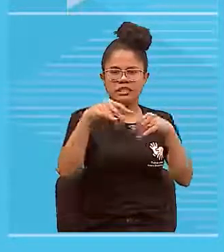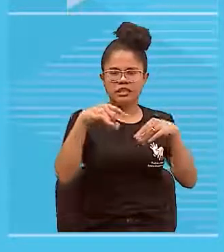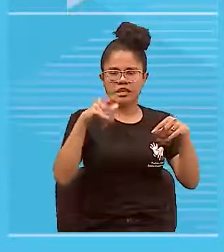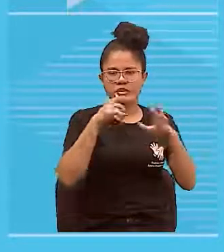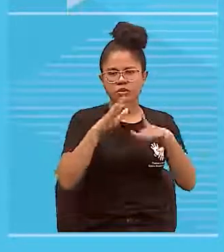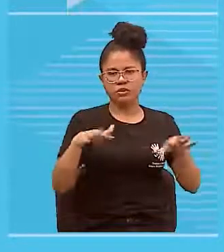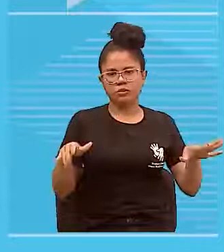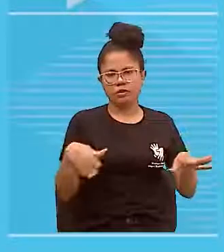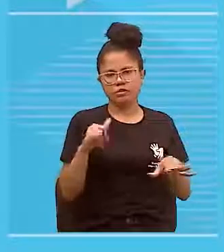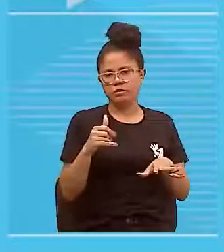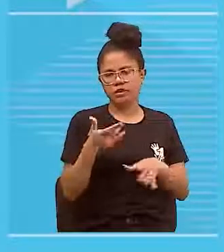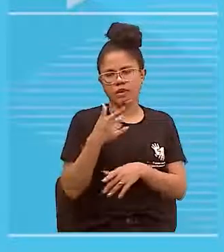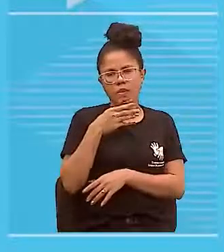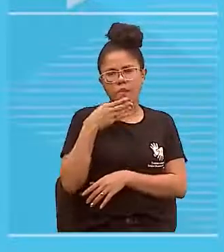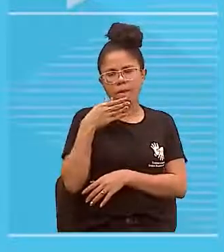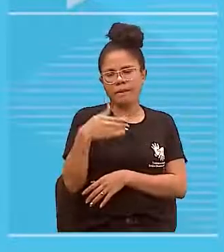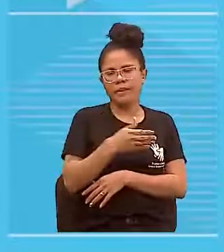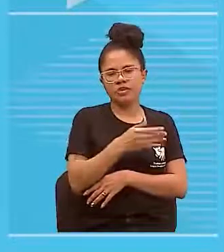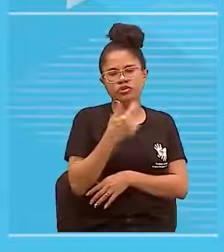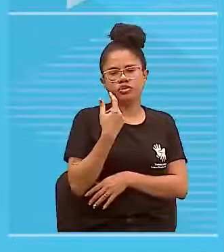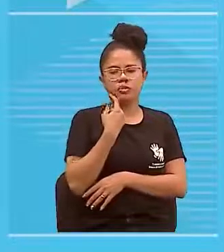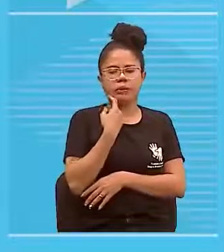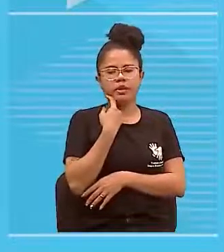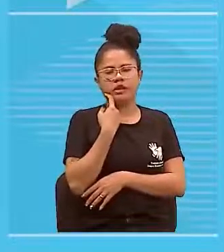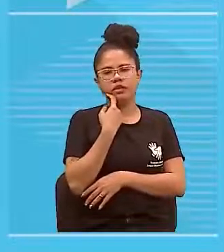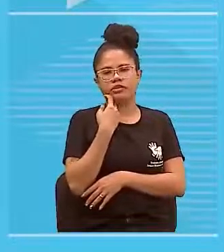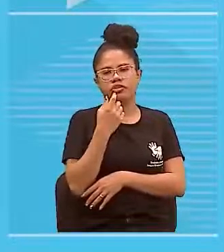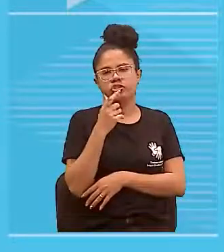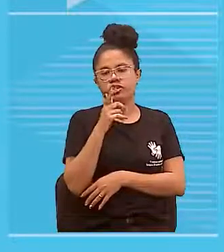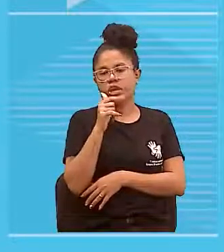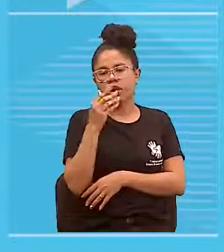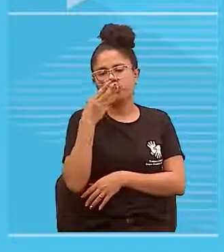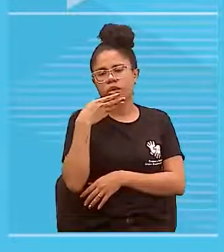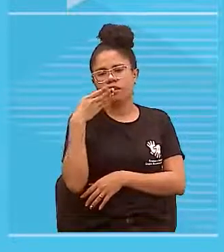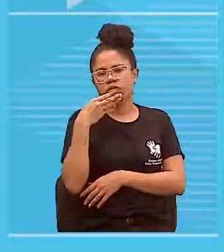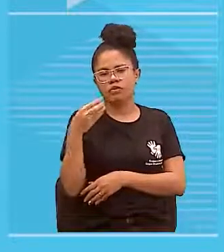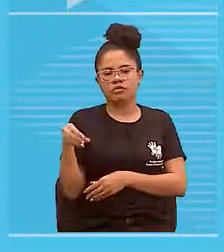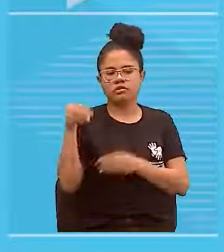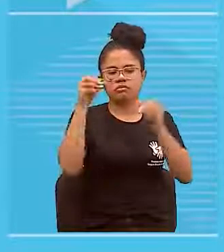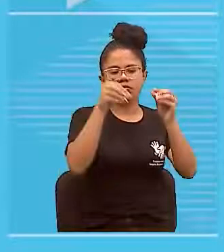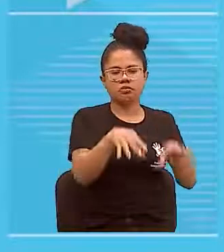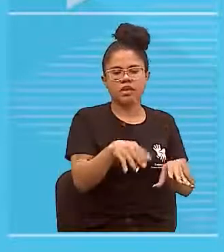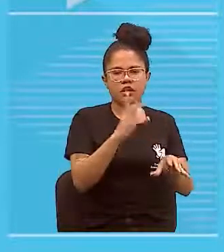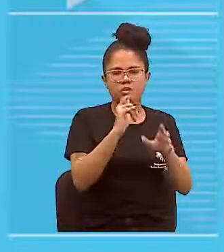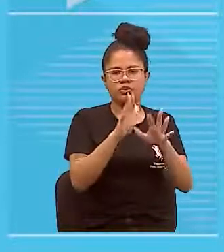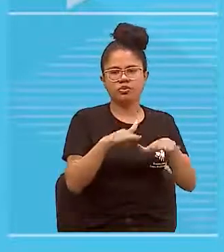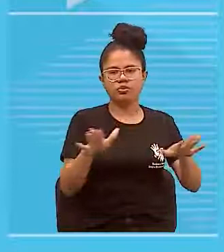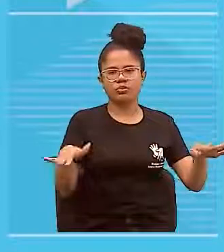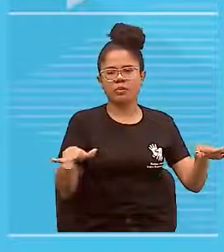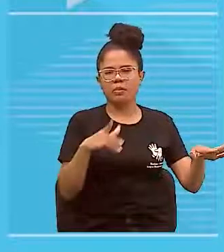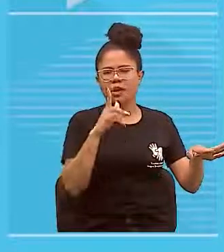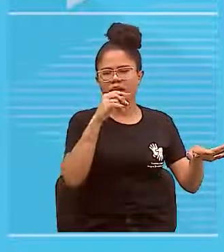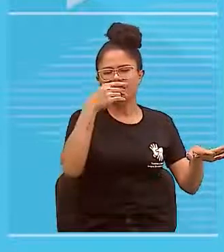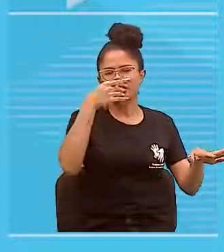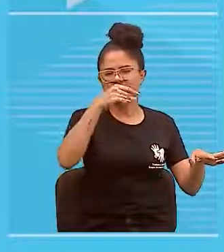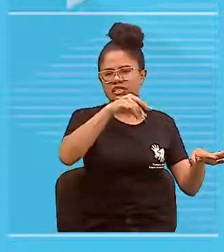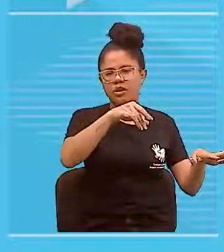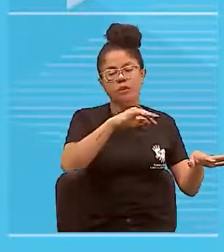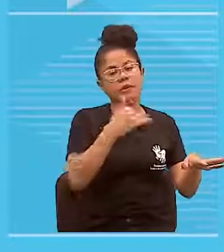aí, na mesma hora ele morre. Ele não tolera a salinidade, é sal demais para ele. Ele não consegue,